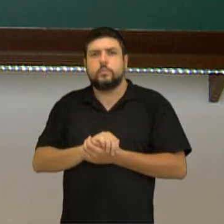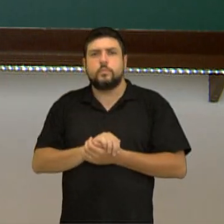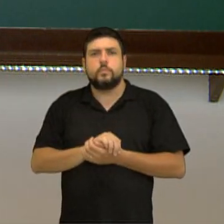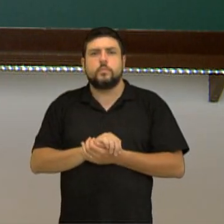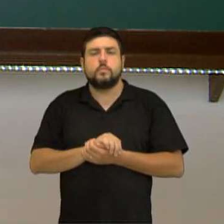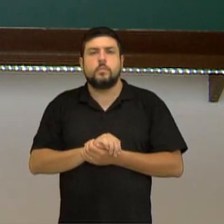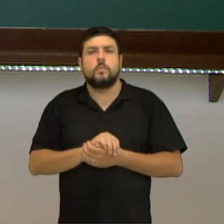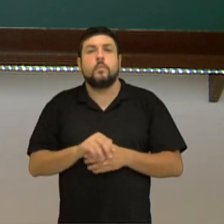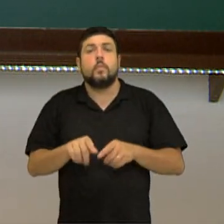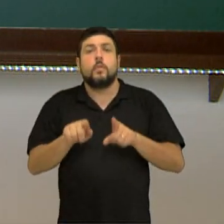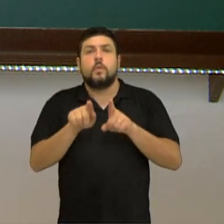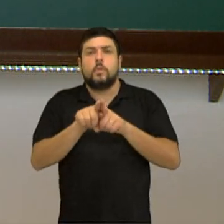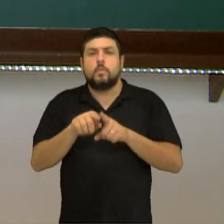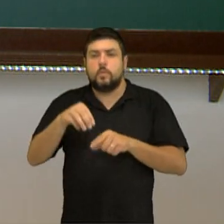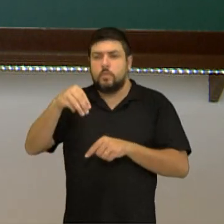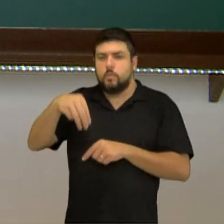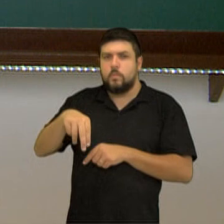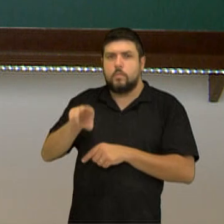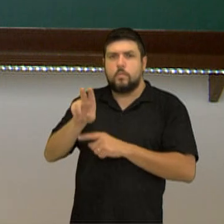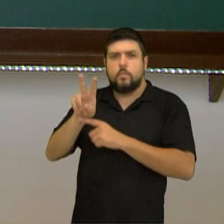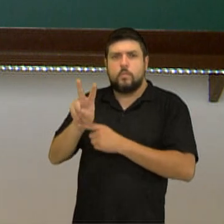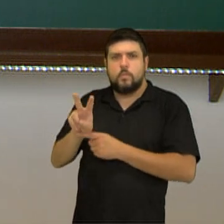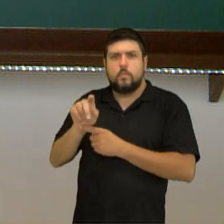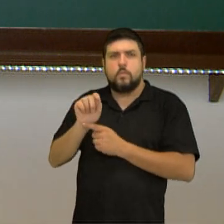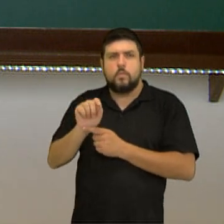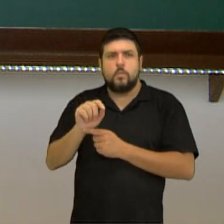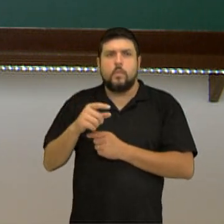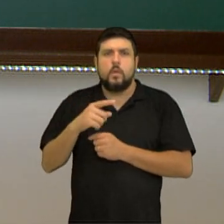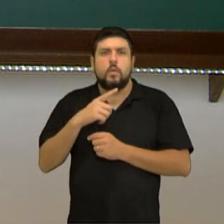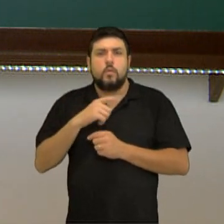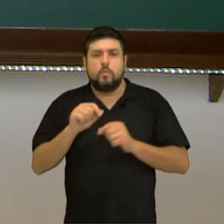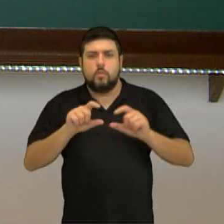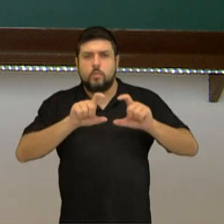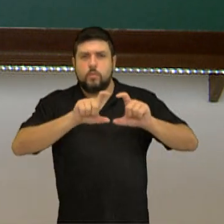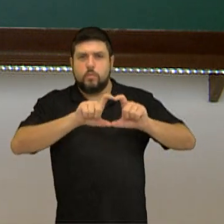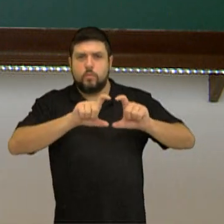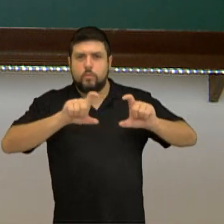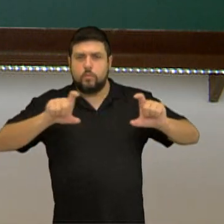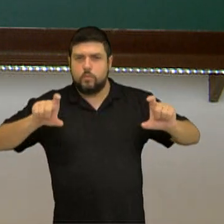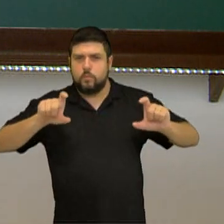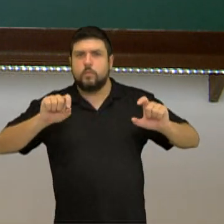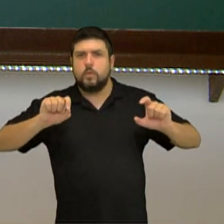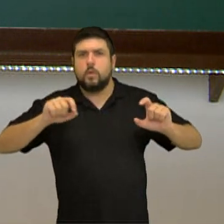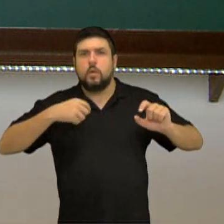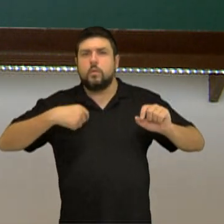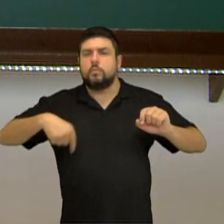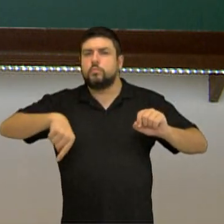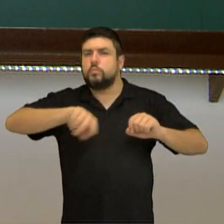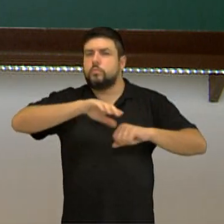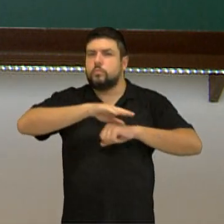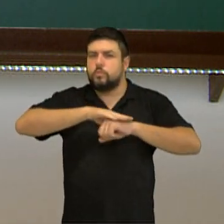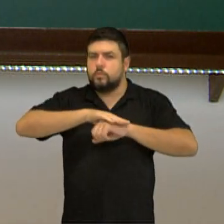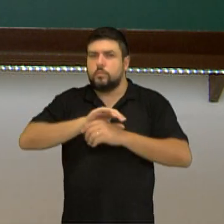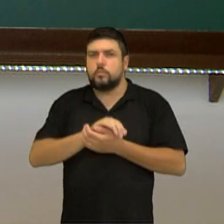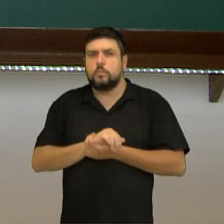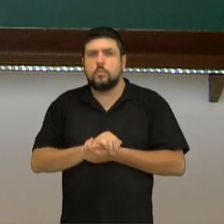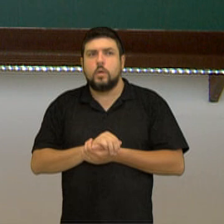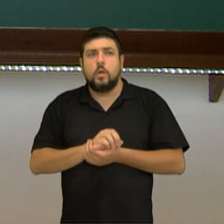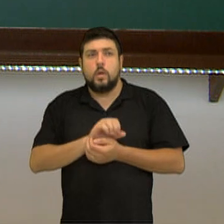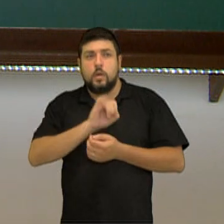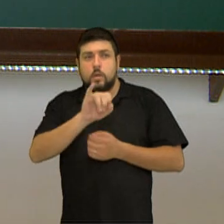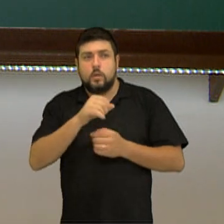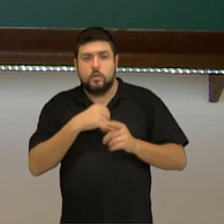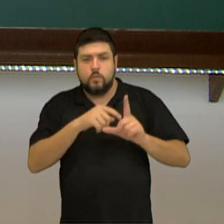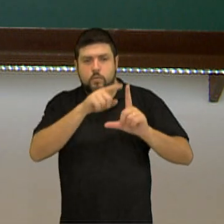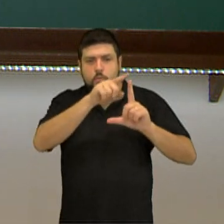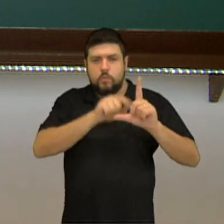aqui, ó, movimento uniformemente variado. Então, nós temos a chamada equaçãozinha, como a gente conversou, e aí nós temos os gráficos. Se o gráfico for de uma